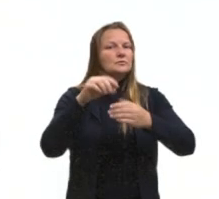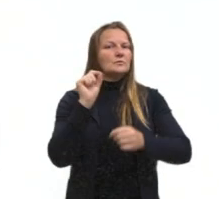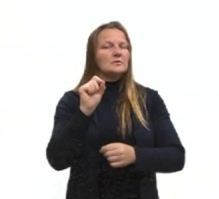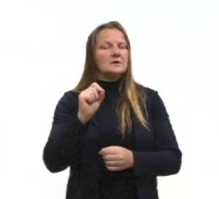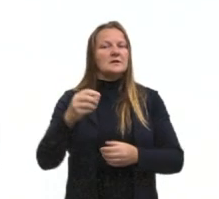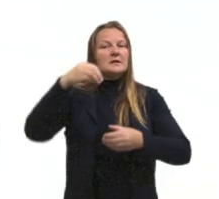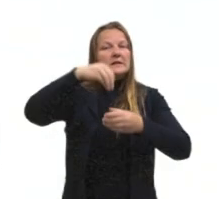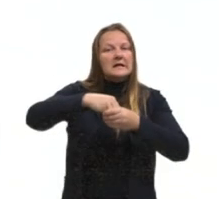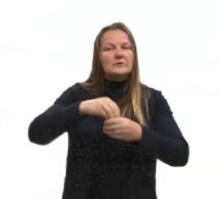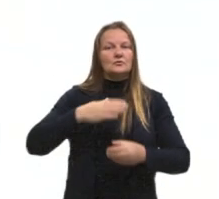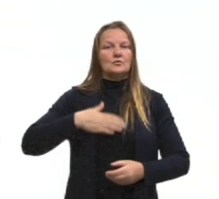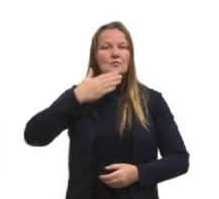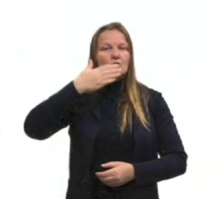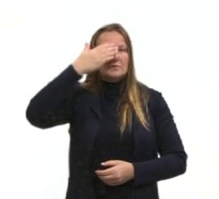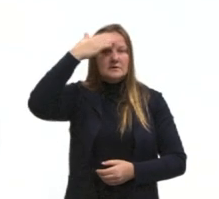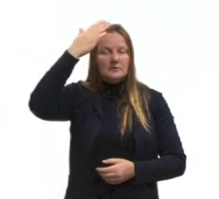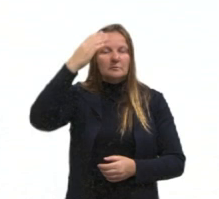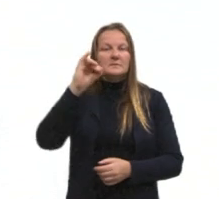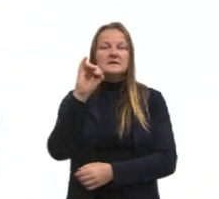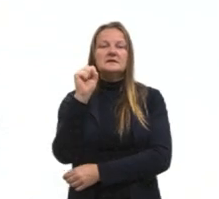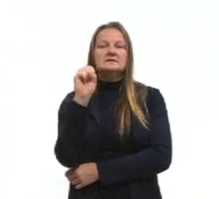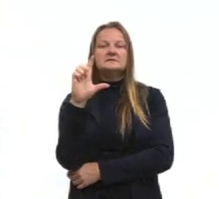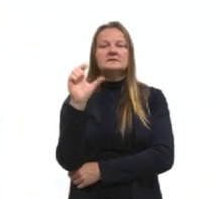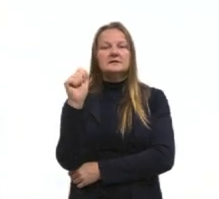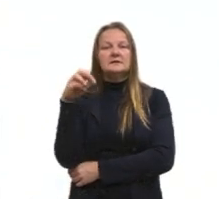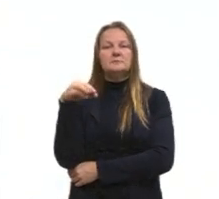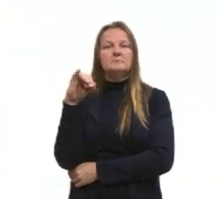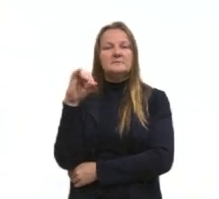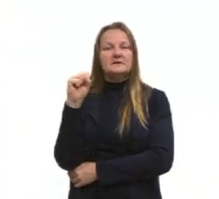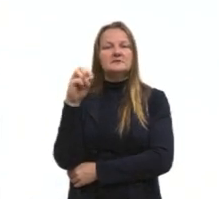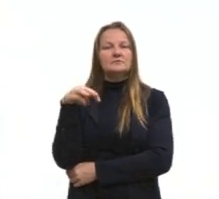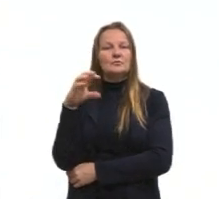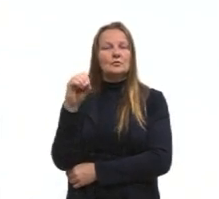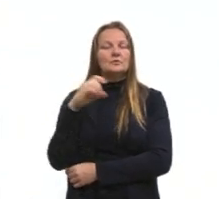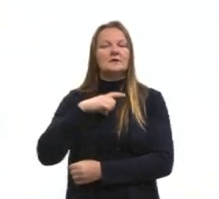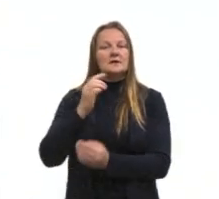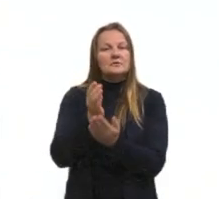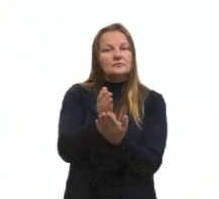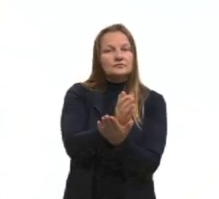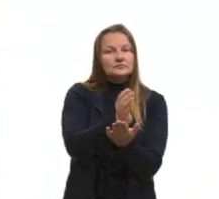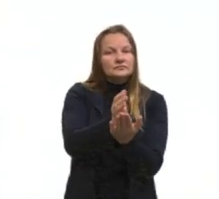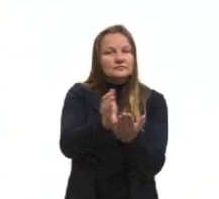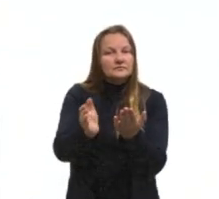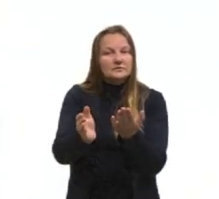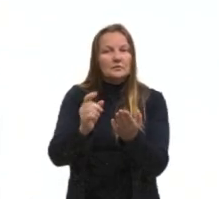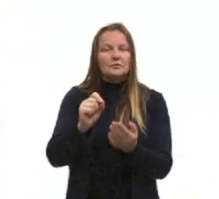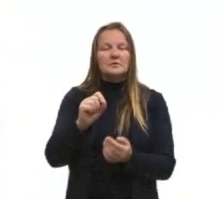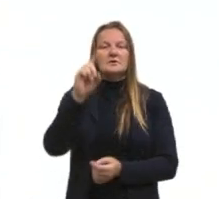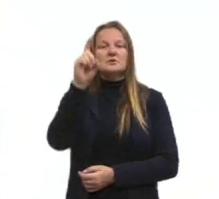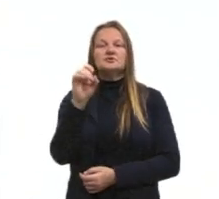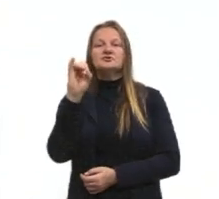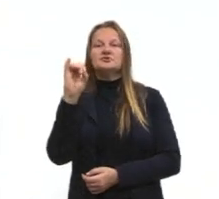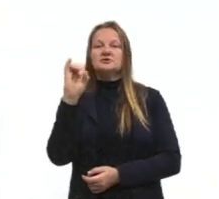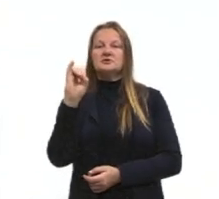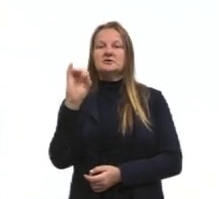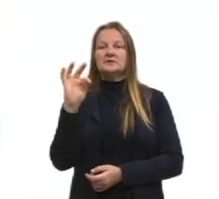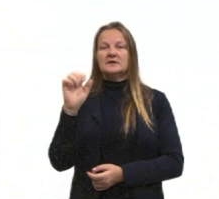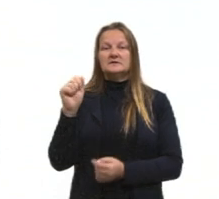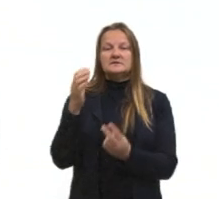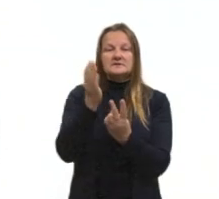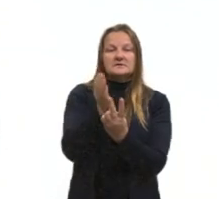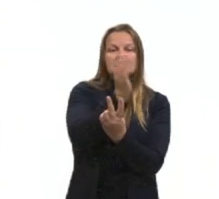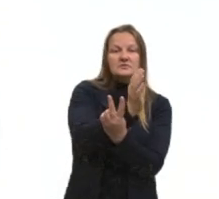do islamismo então nós temos duas duas uma divisão bem clara nós temos os xiitas e o su